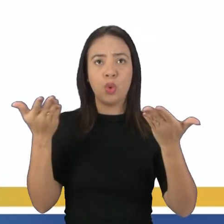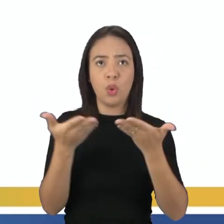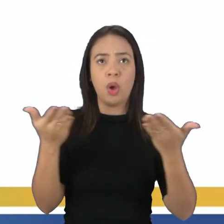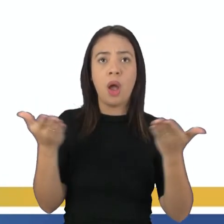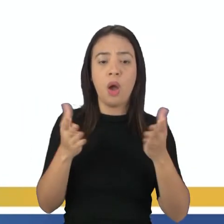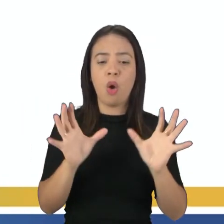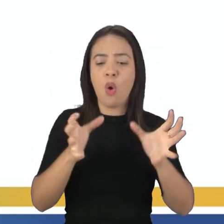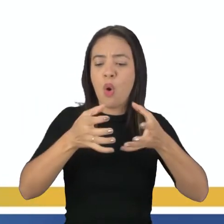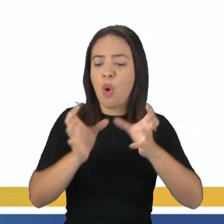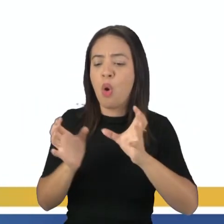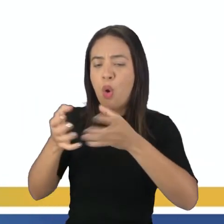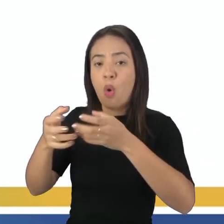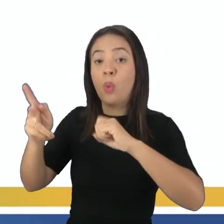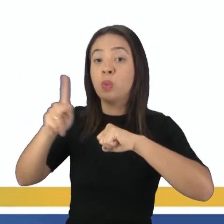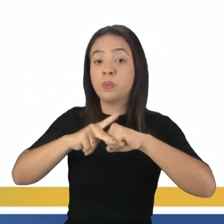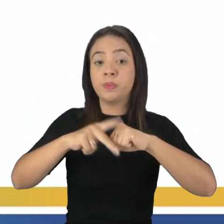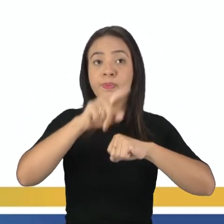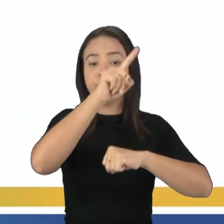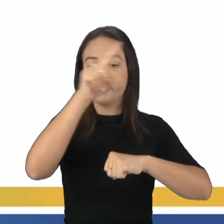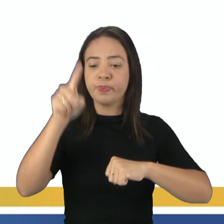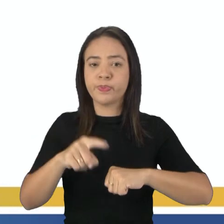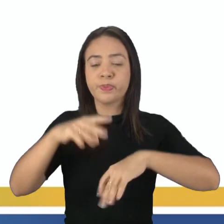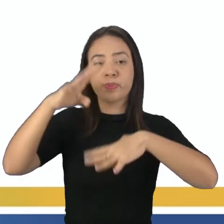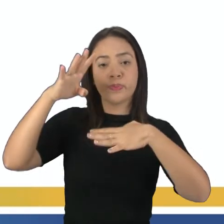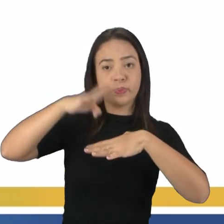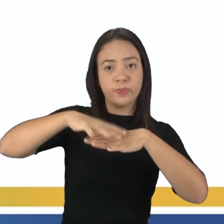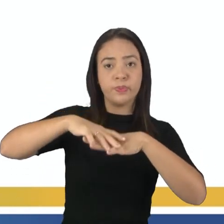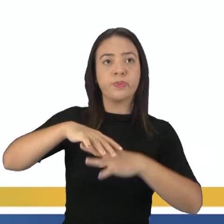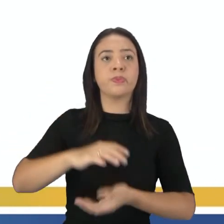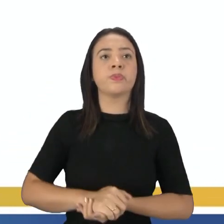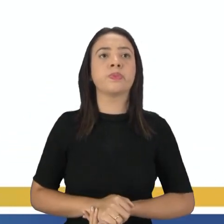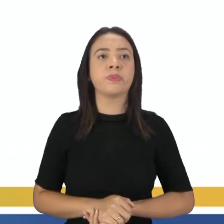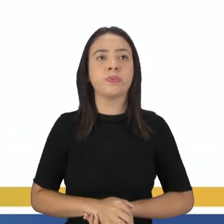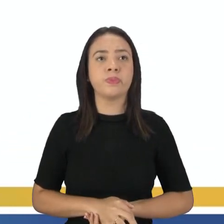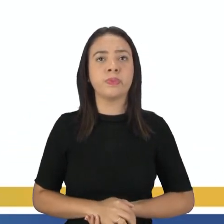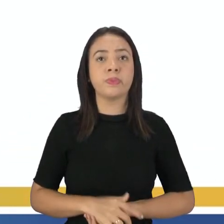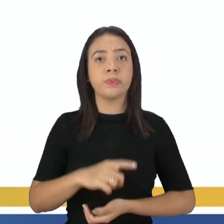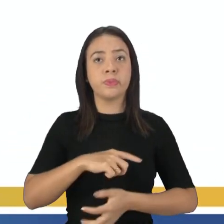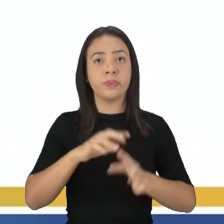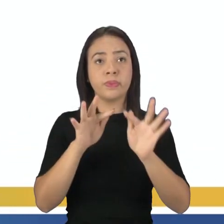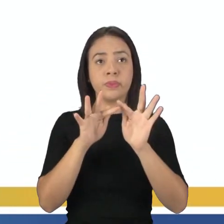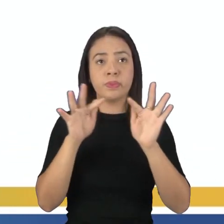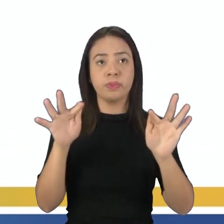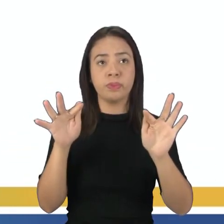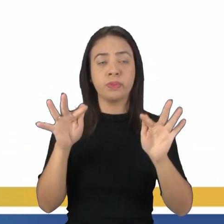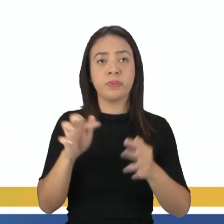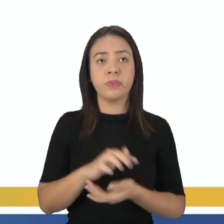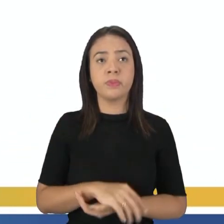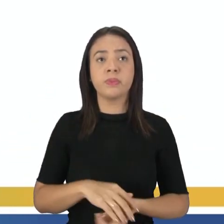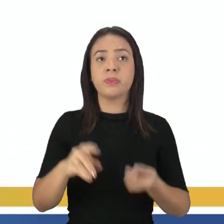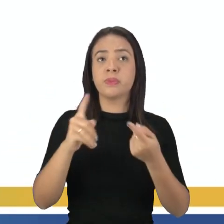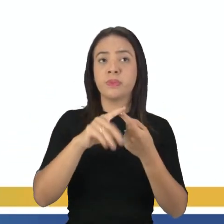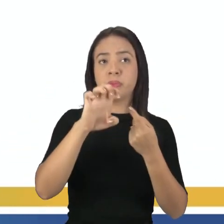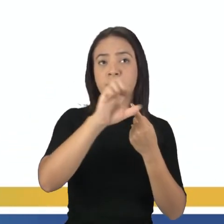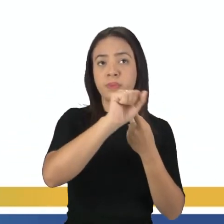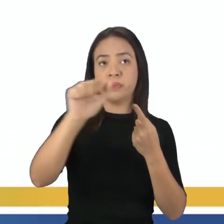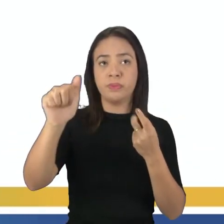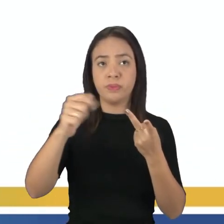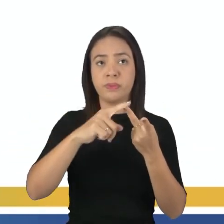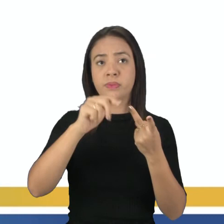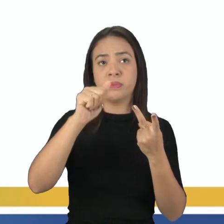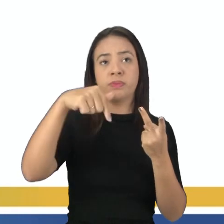vamos agrupar os pronomes demonstrativos no quadro de forma adequada. Nós temos essa frase, que nós temos esses pronomes: